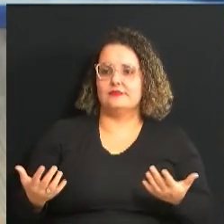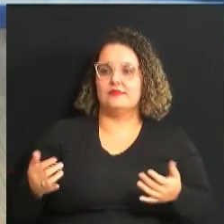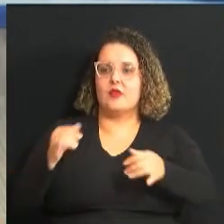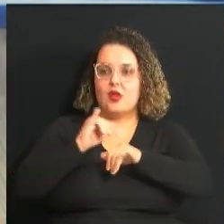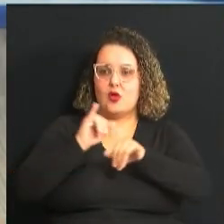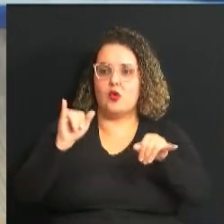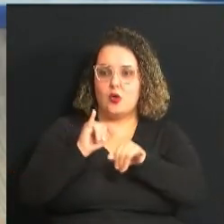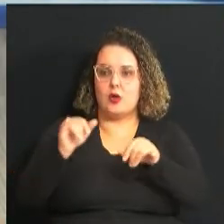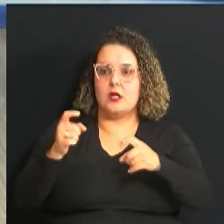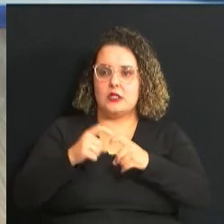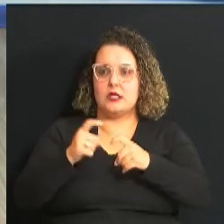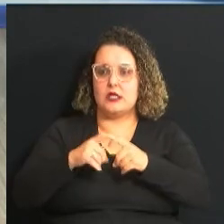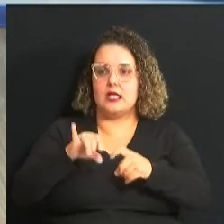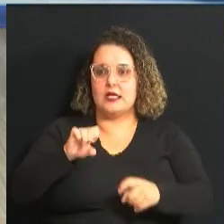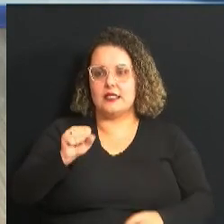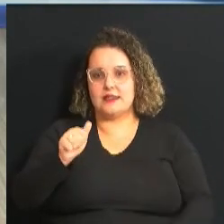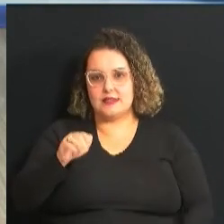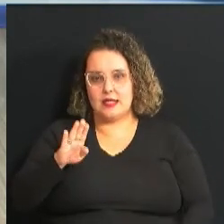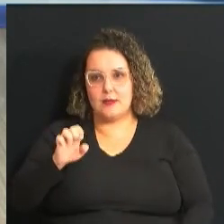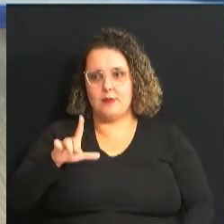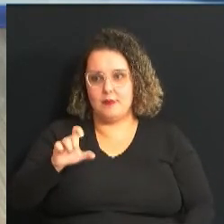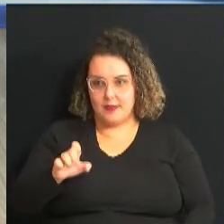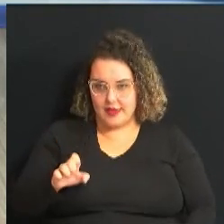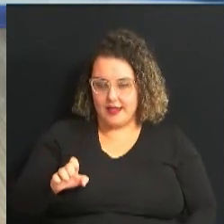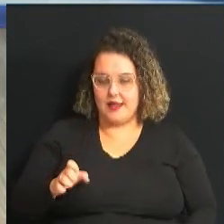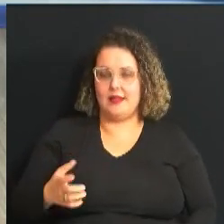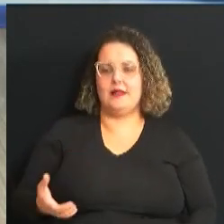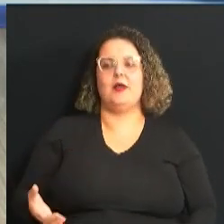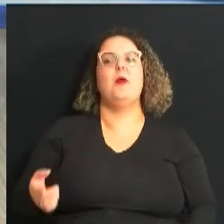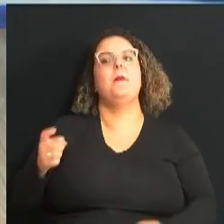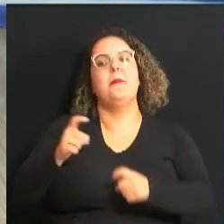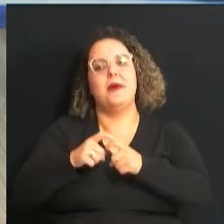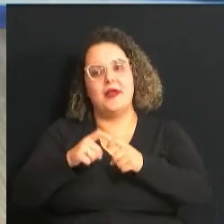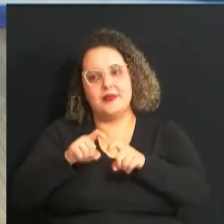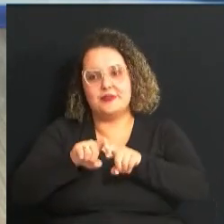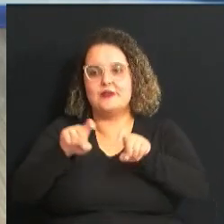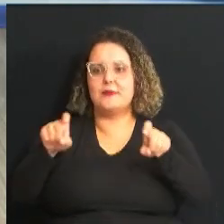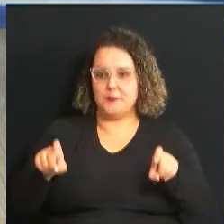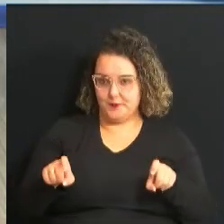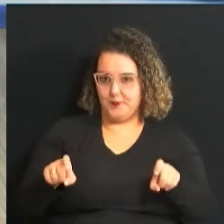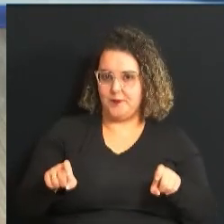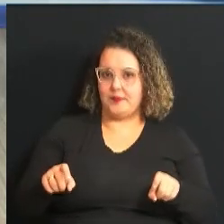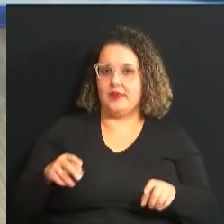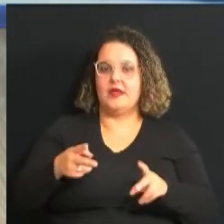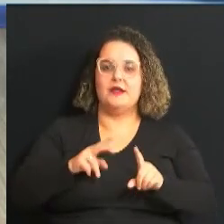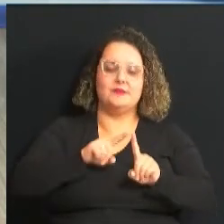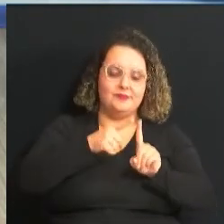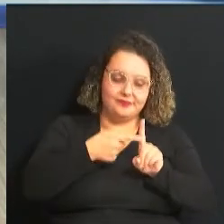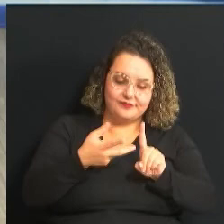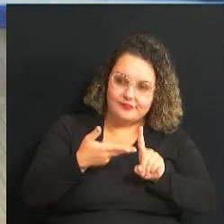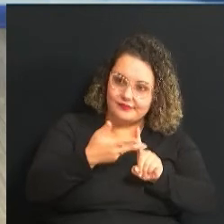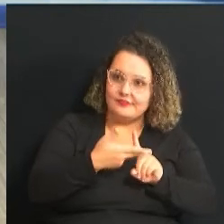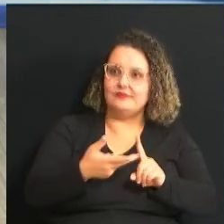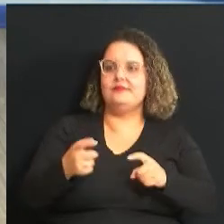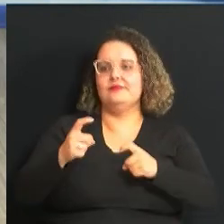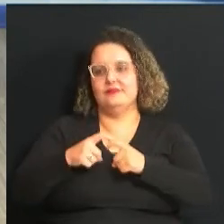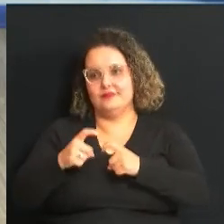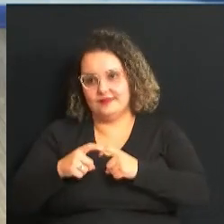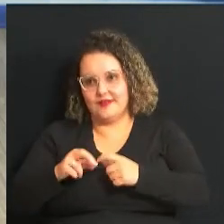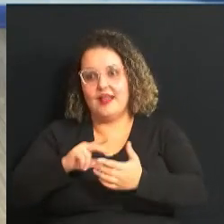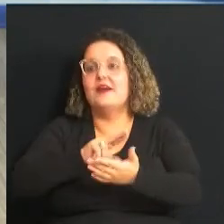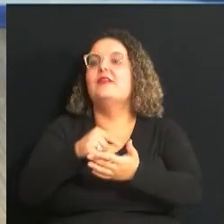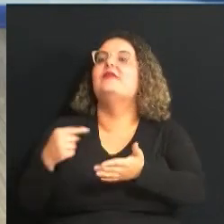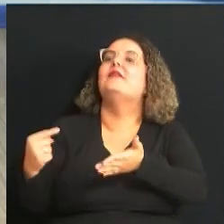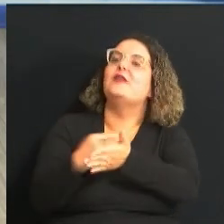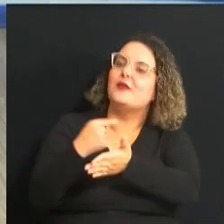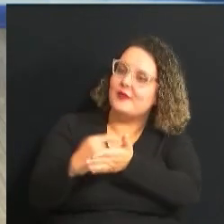da doutora Isabela Nelly Machado, médica ginecologista e obstetra. Doutora, como eu disse, tem muita pergunta ainda